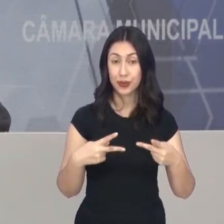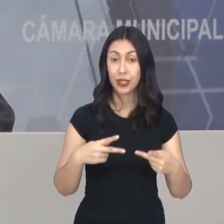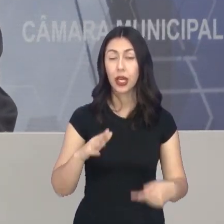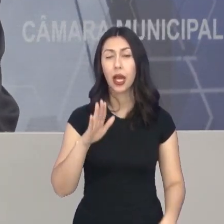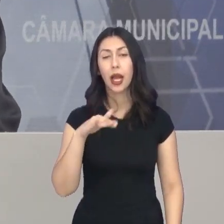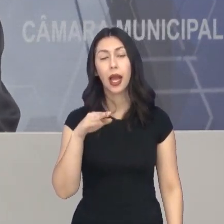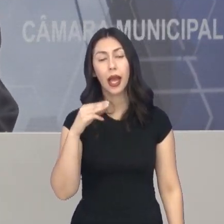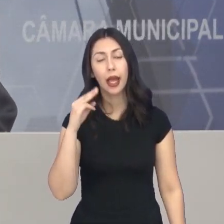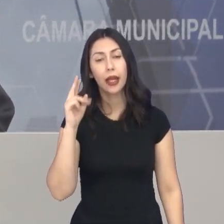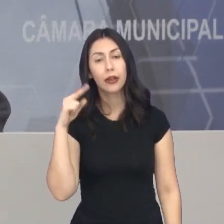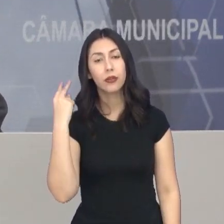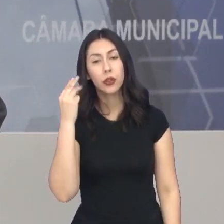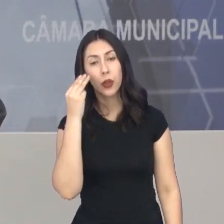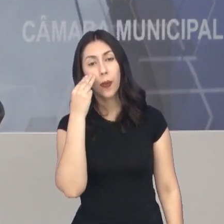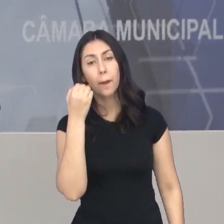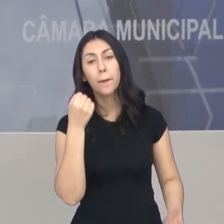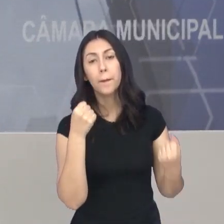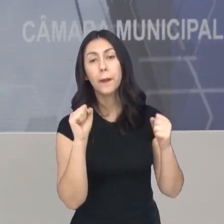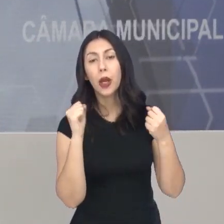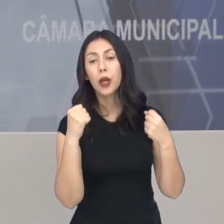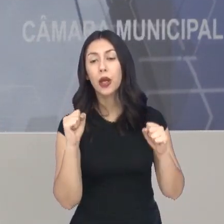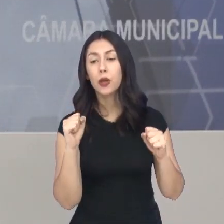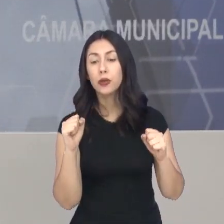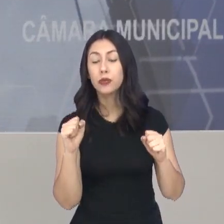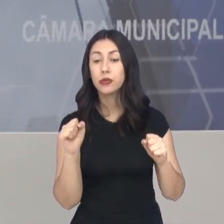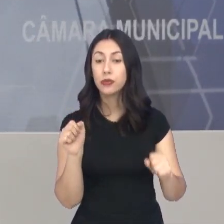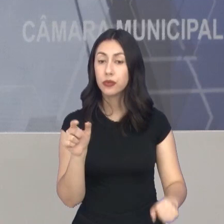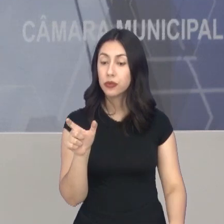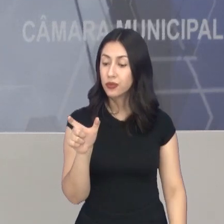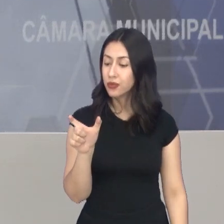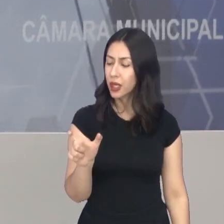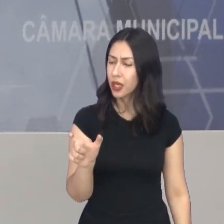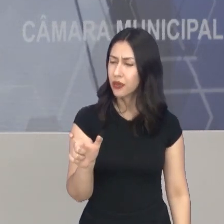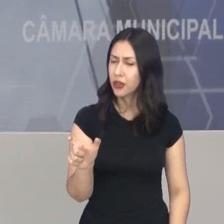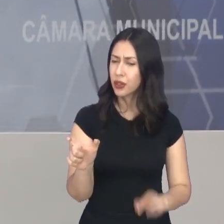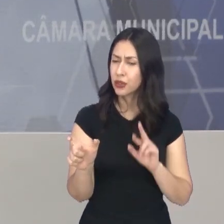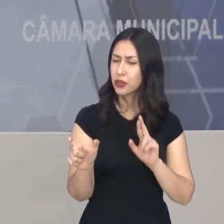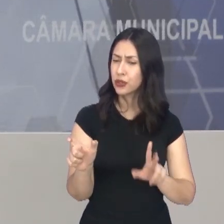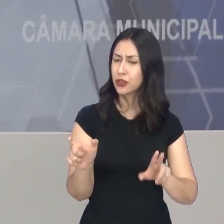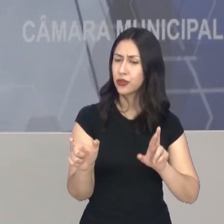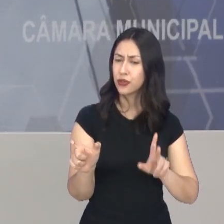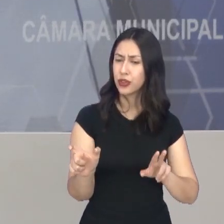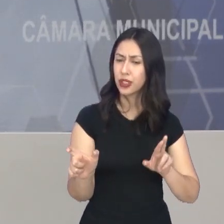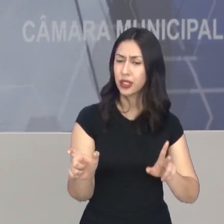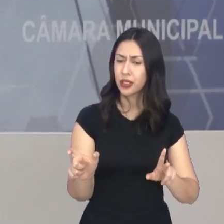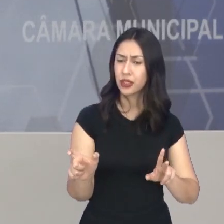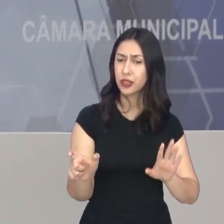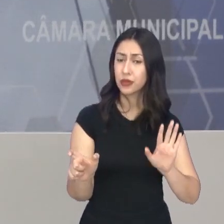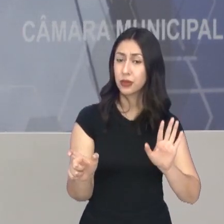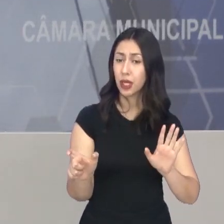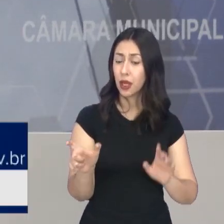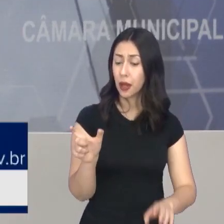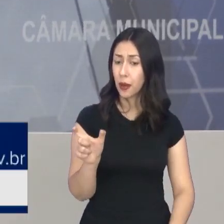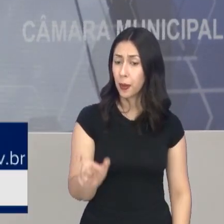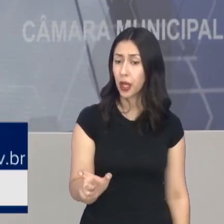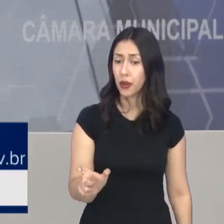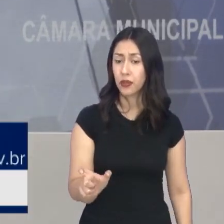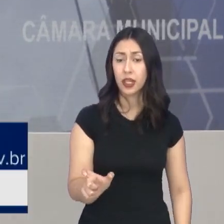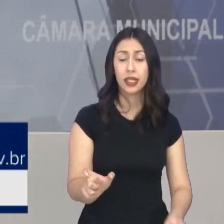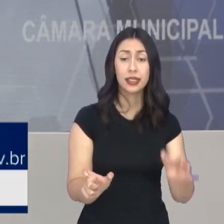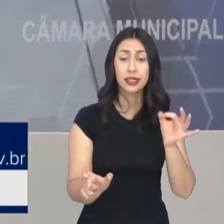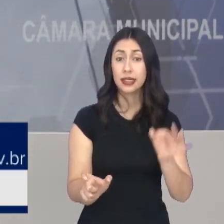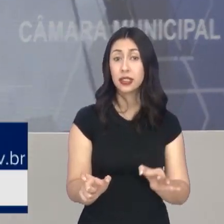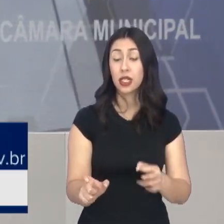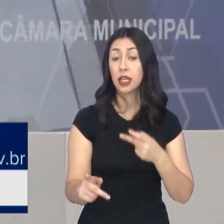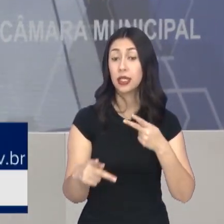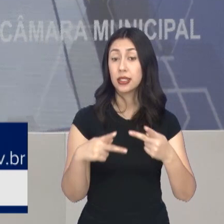Marcão, até a palavra é um pouquinho diferente, mais difícil, mas essa aqui é a palavra correta, São José